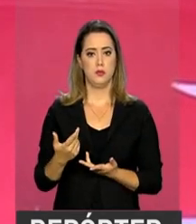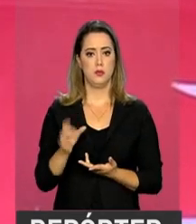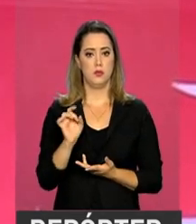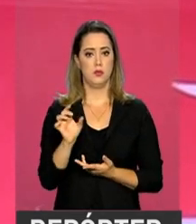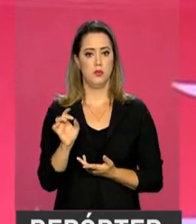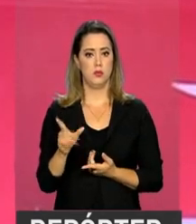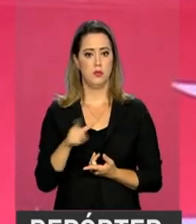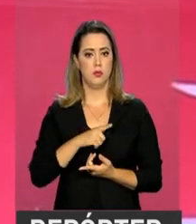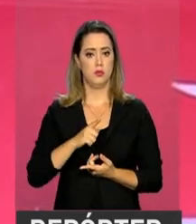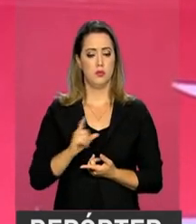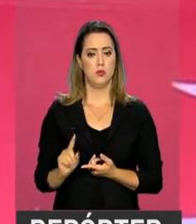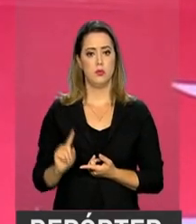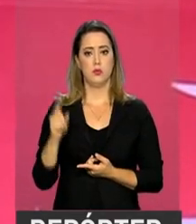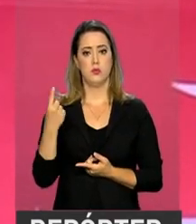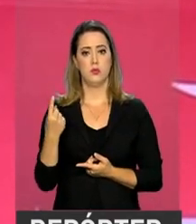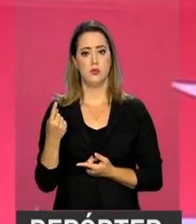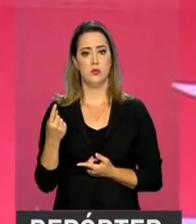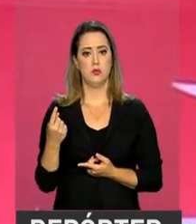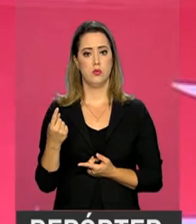uma